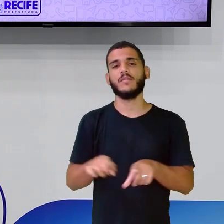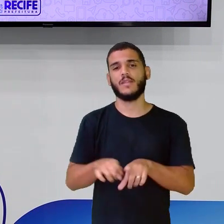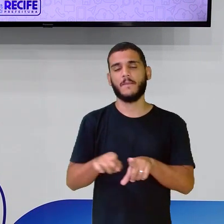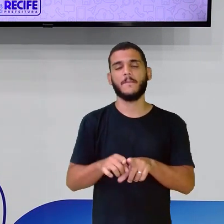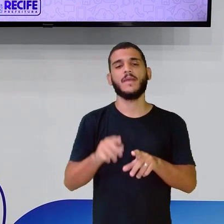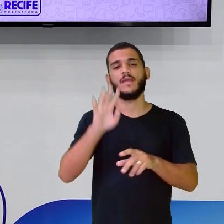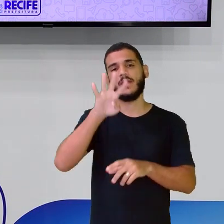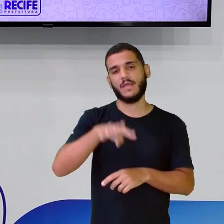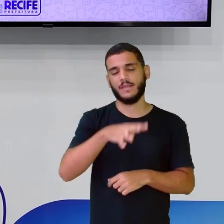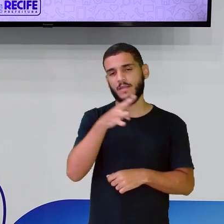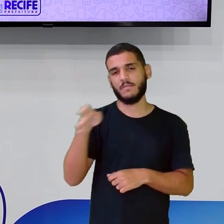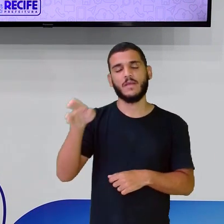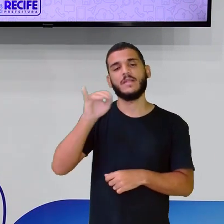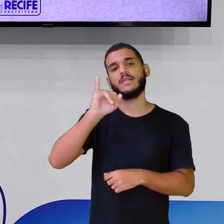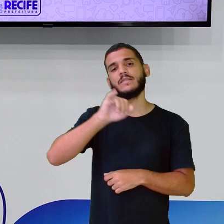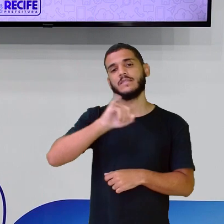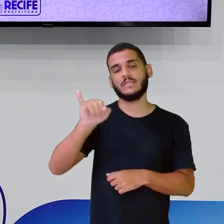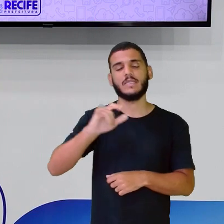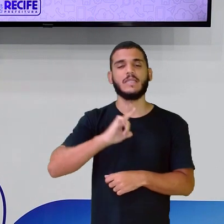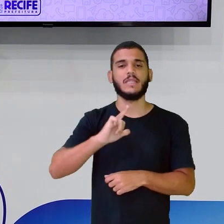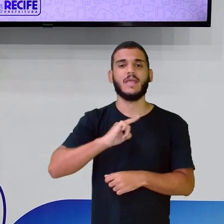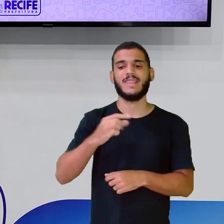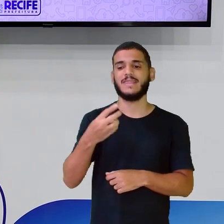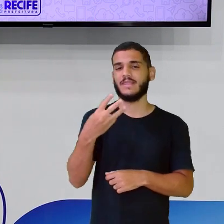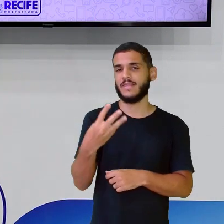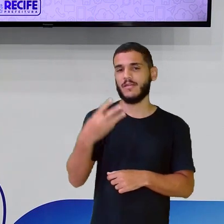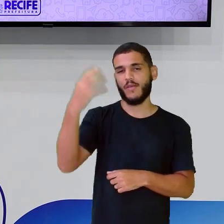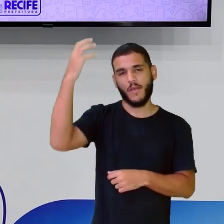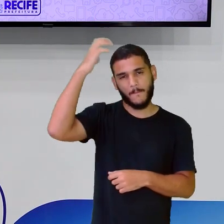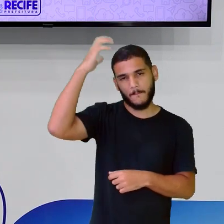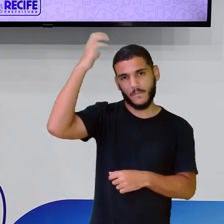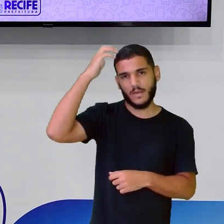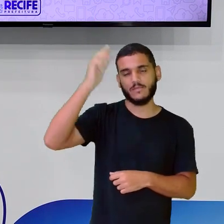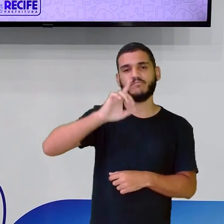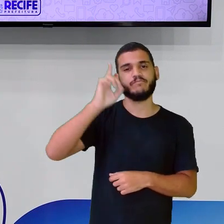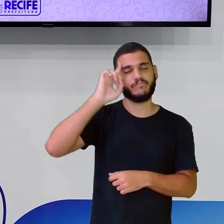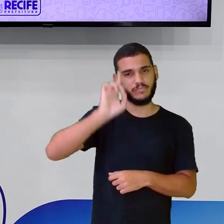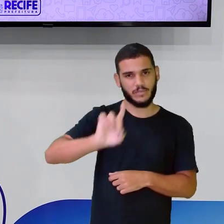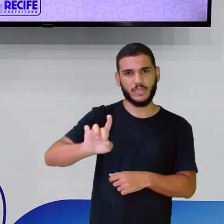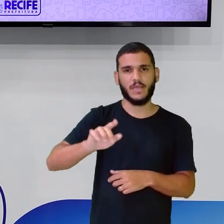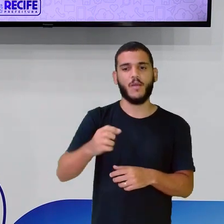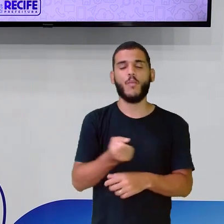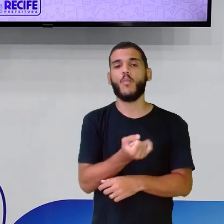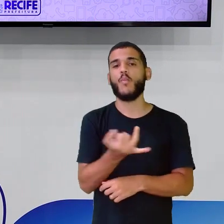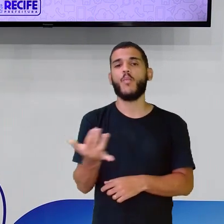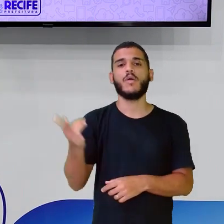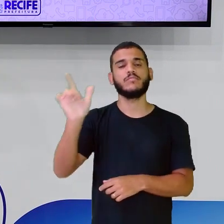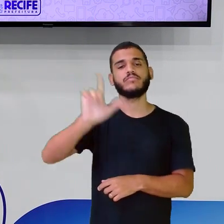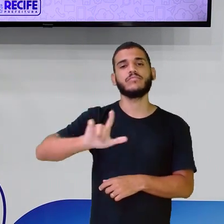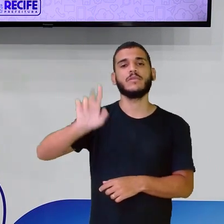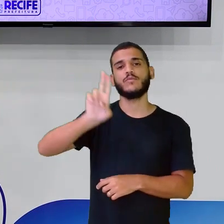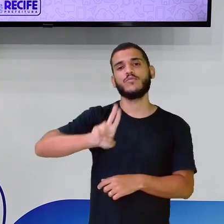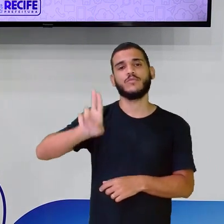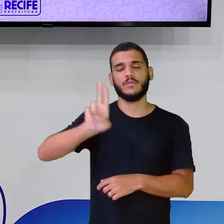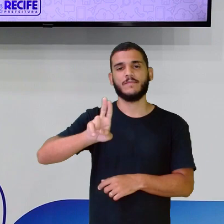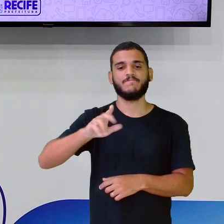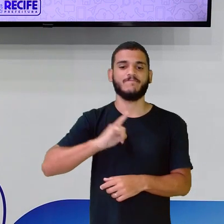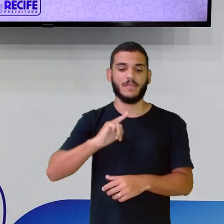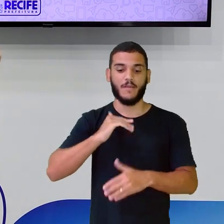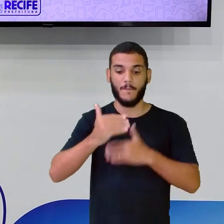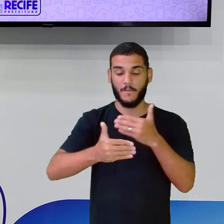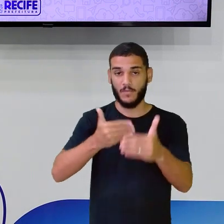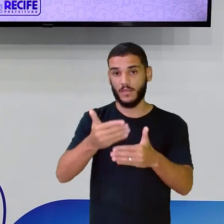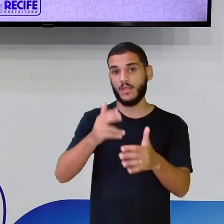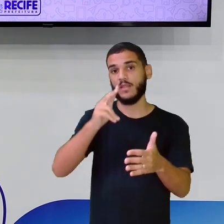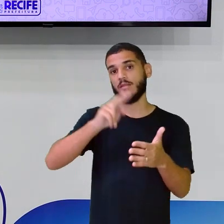tabela, se tomarmos 3 banhos por dia, quantos litros de água serão consumidos? No processo de